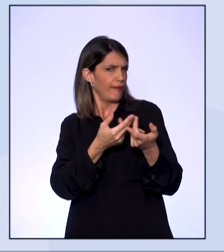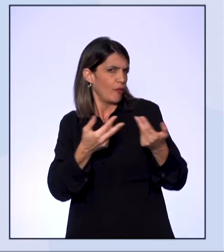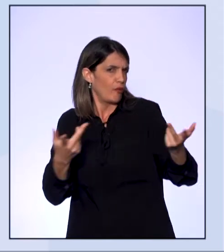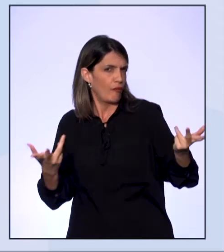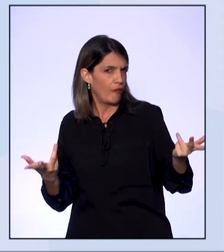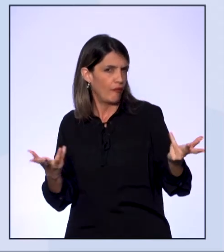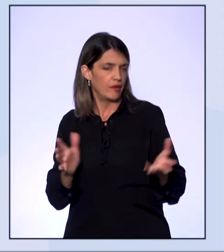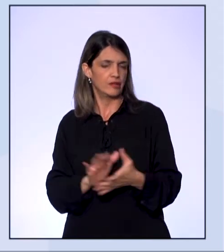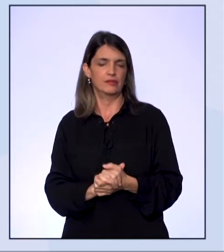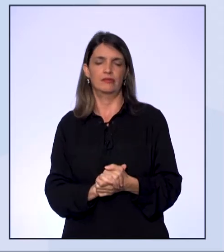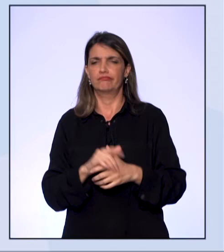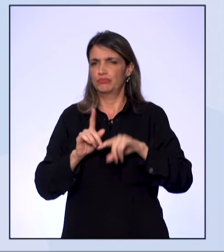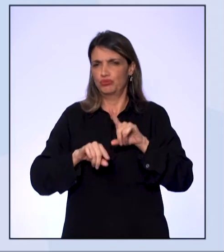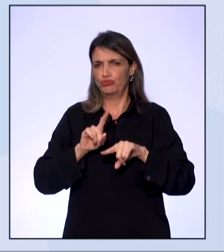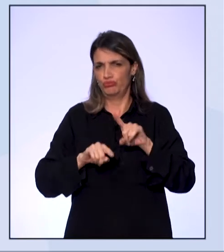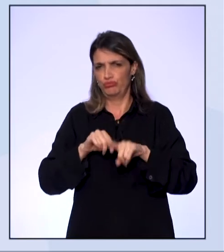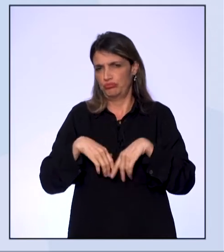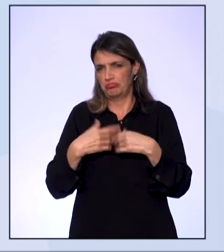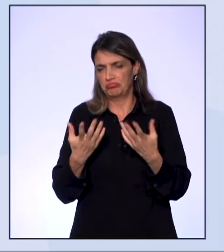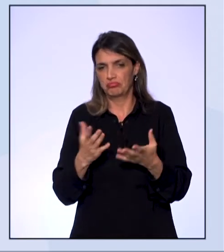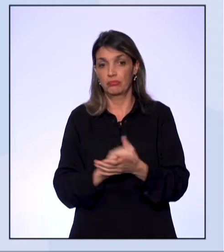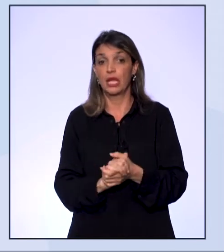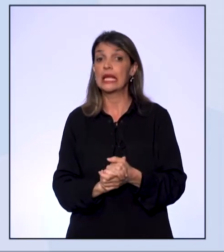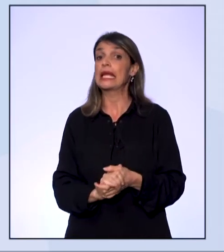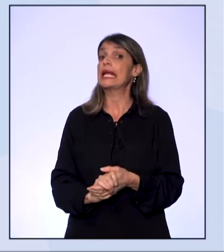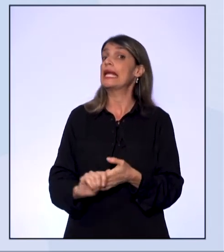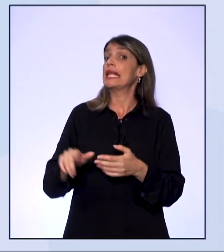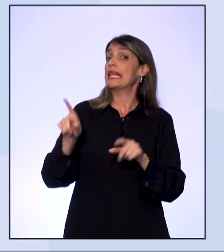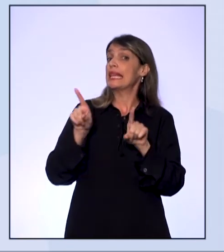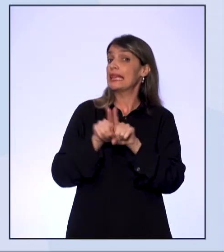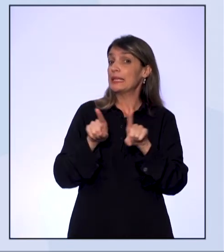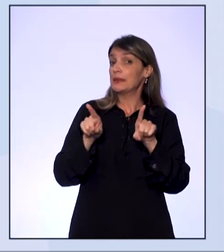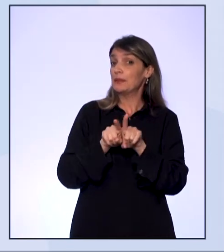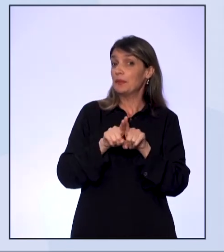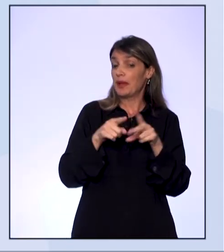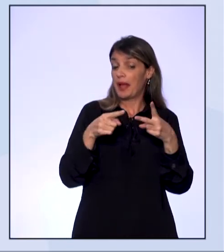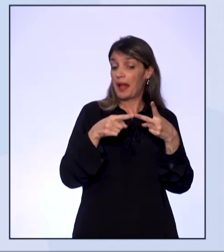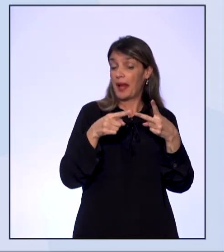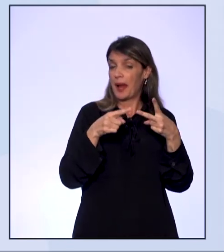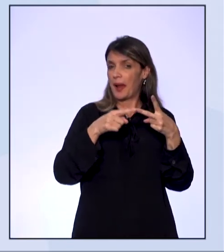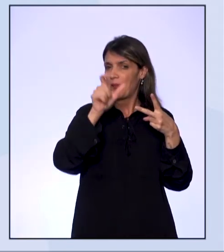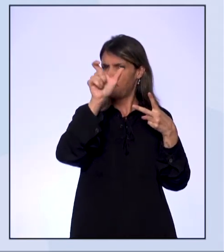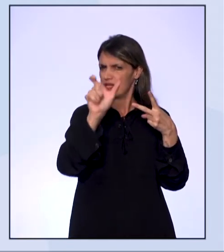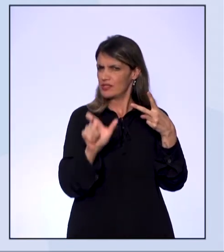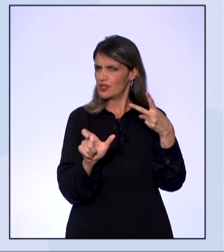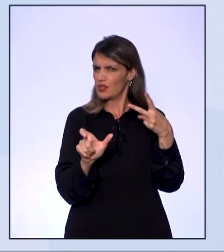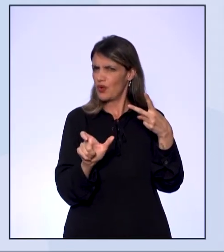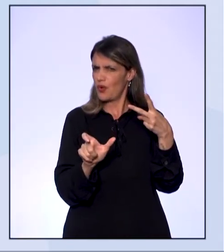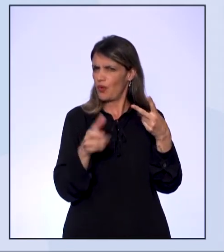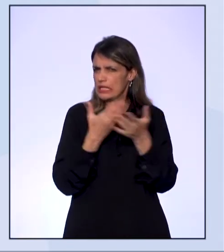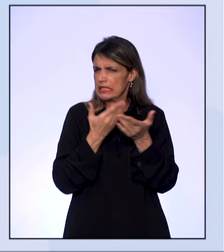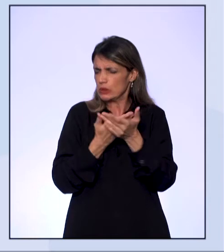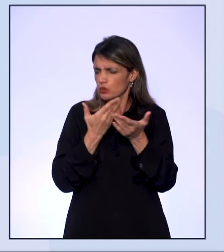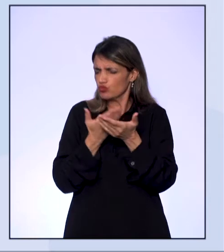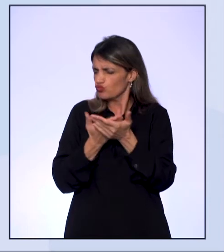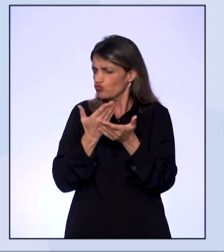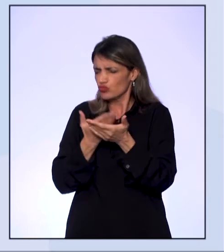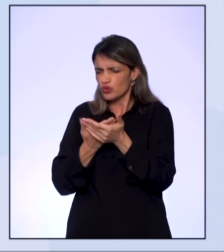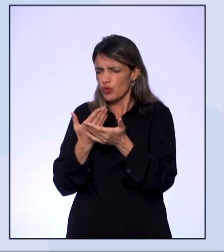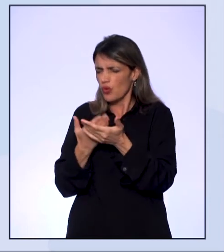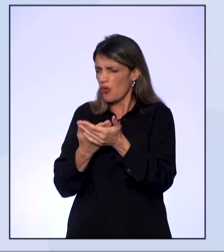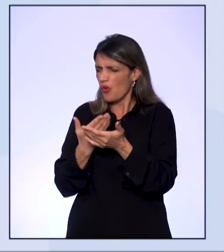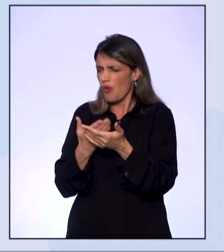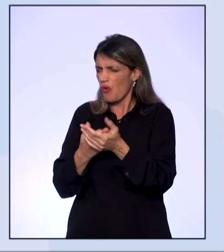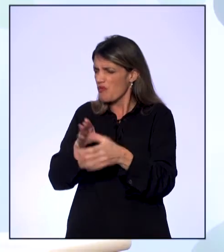vender um determinado produto. E eu tenho, de outro lado, uma pessoa que é especialista em um determinado assunto, que estudou muito, às vezes gastou a